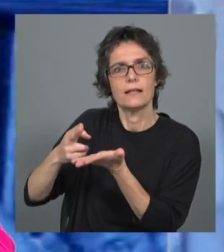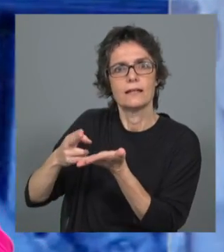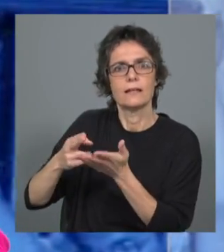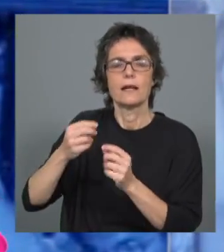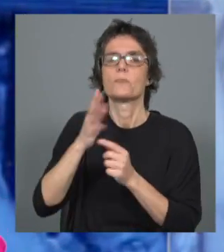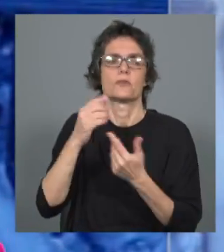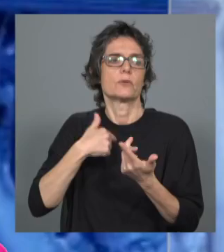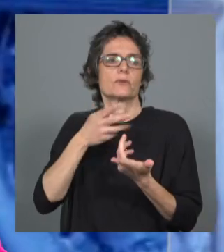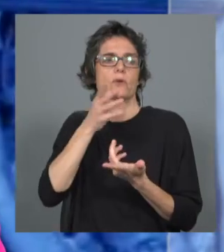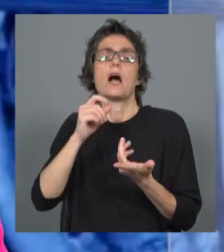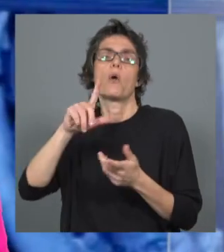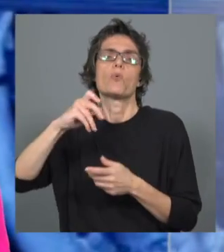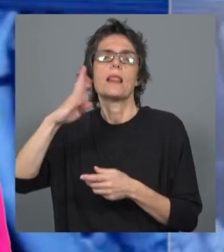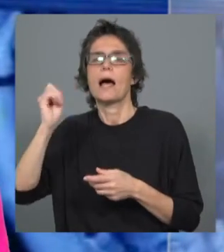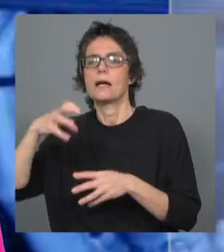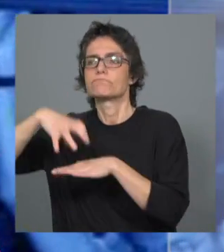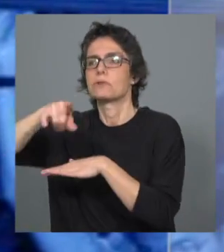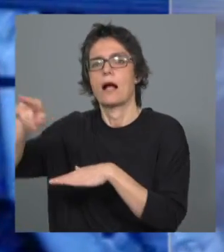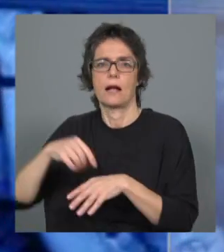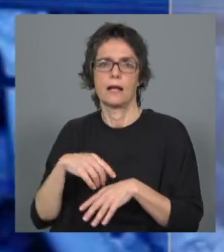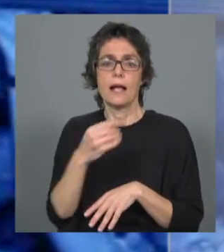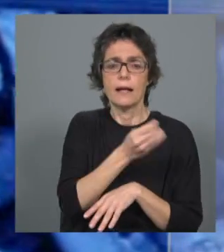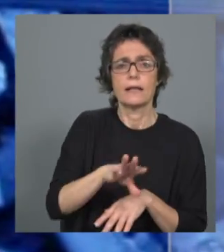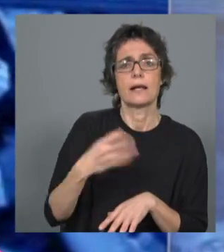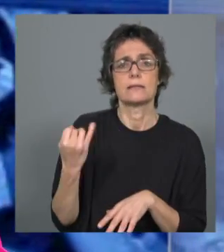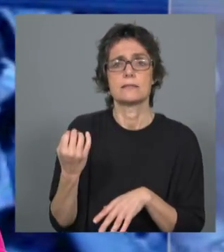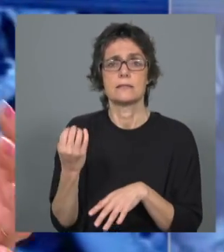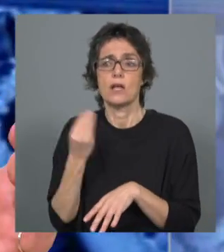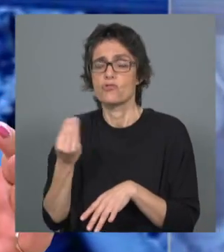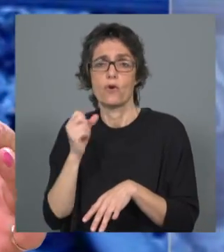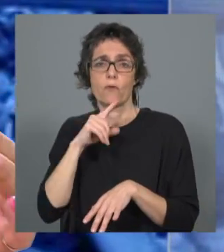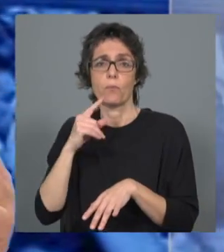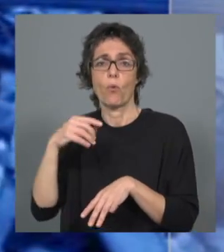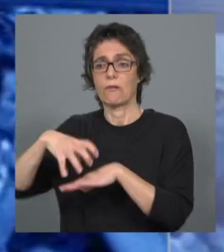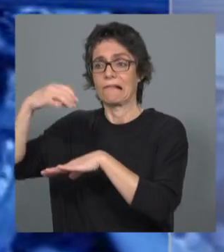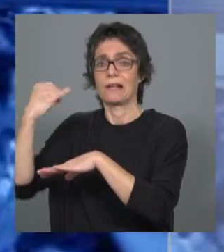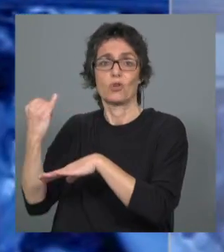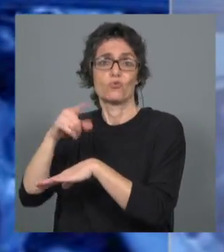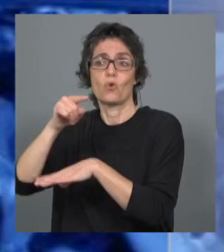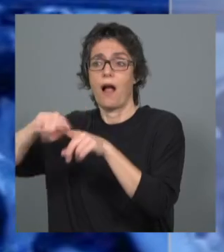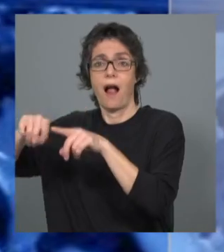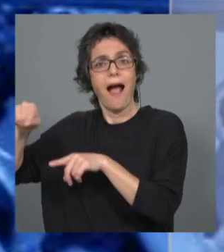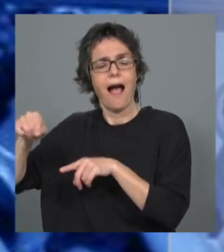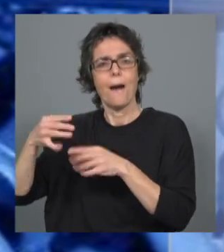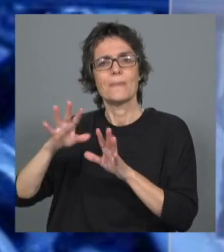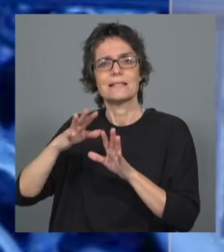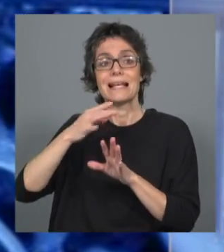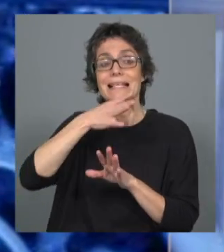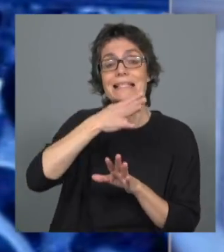existem jovens, crianças e jovens que estão institucionalizados, mas é mera teoria. Outra coisa é a gente